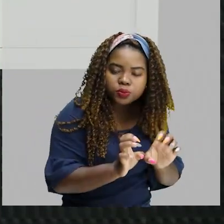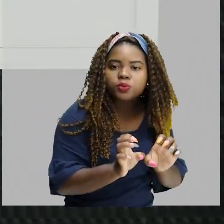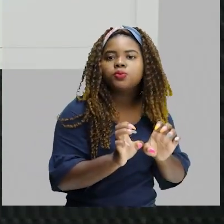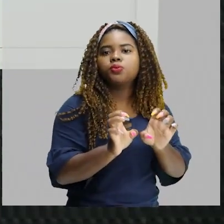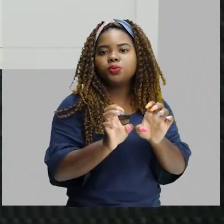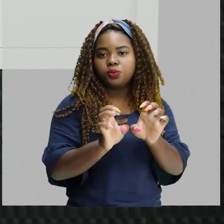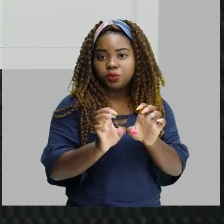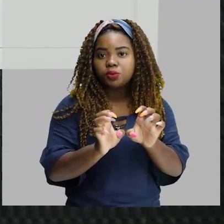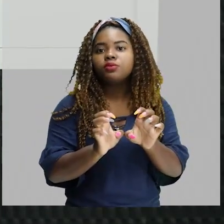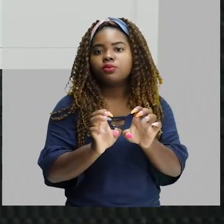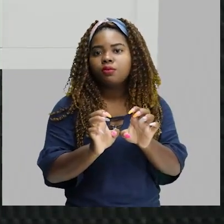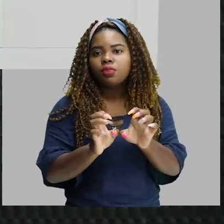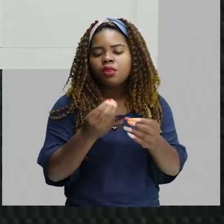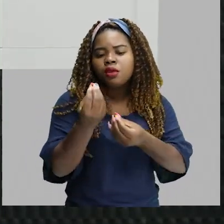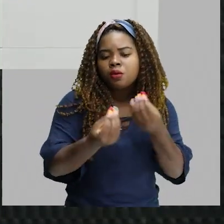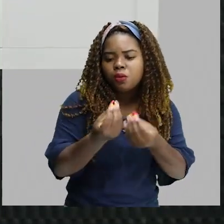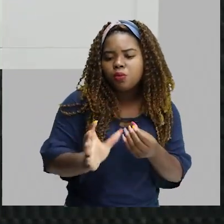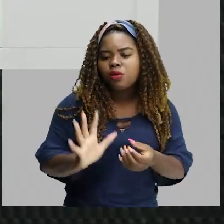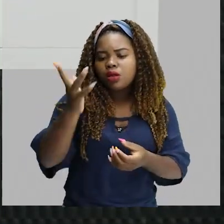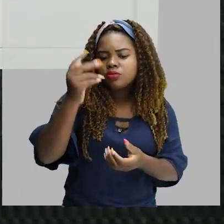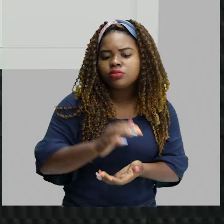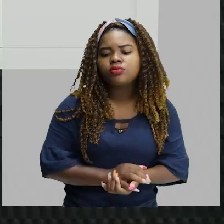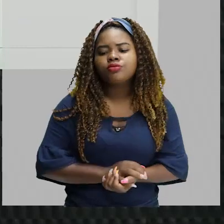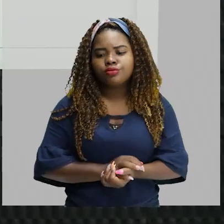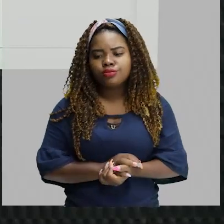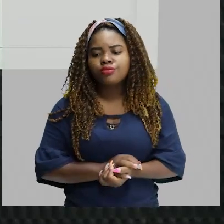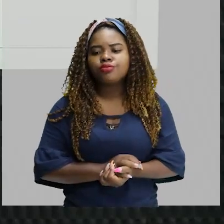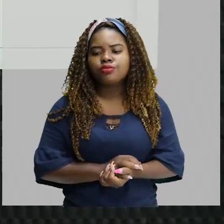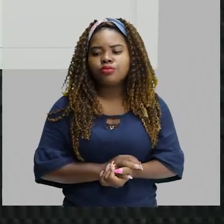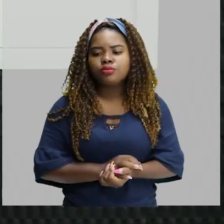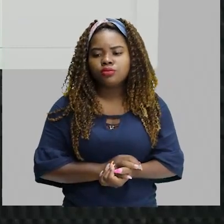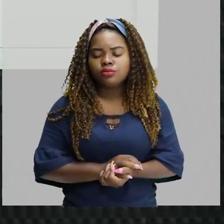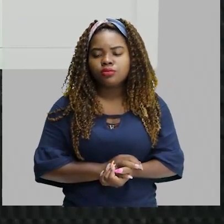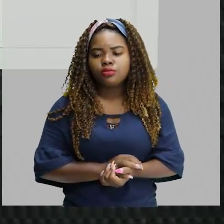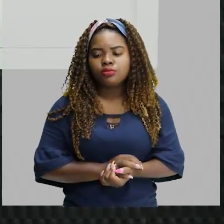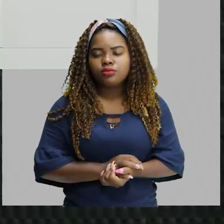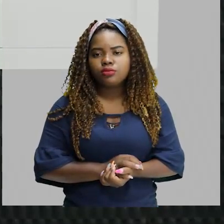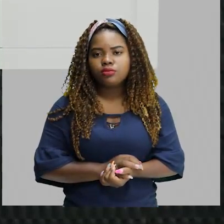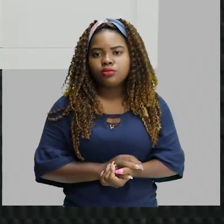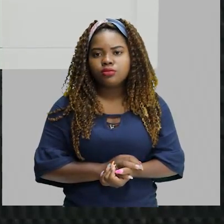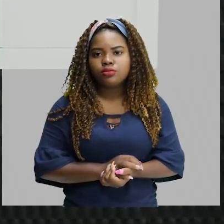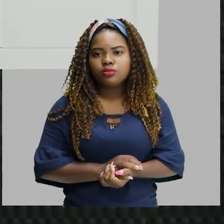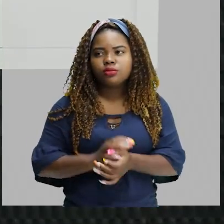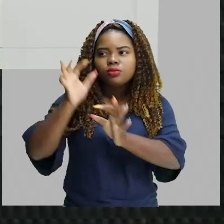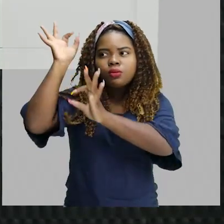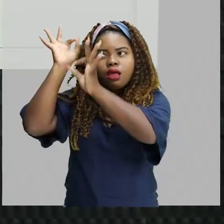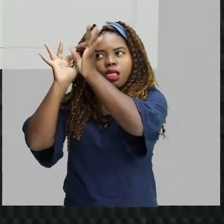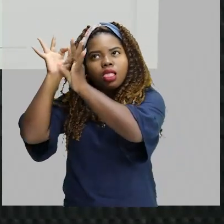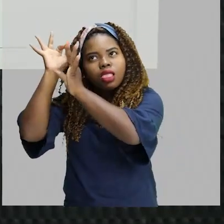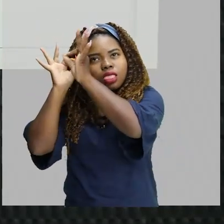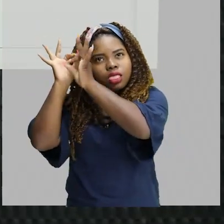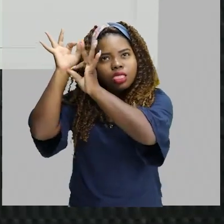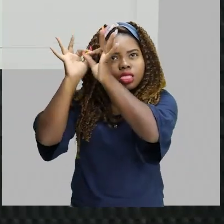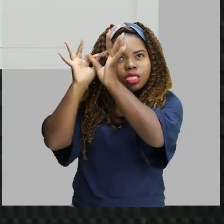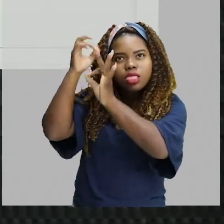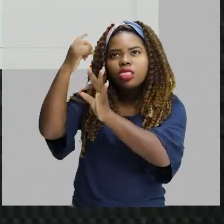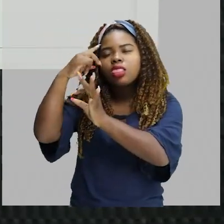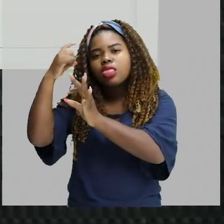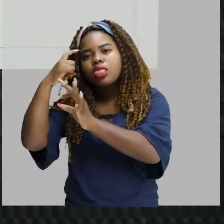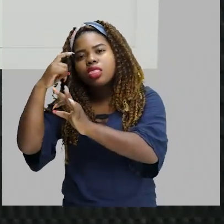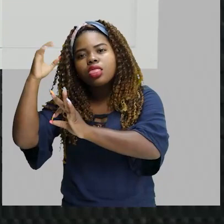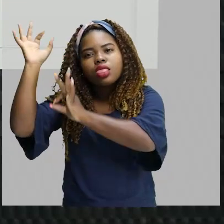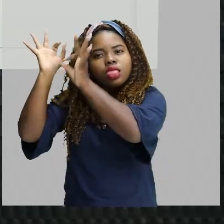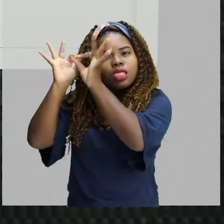ok? A sua formulação, a sua articulação. Então perceba bem.